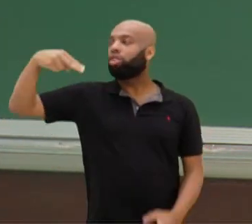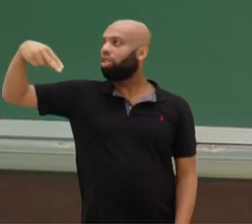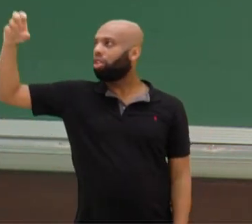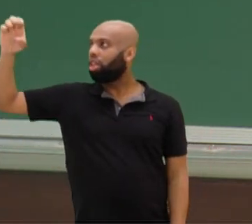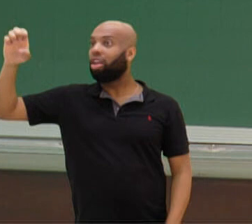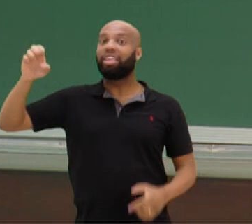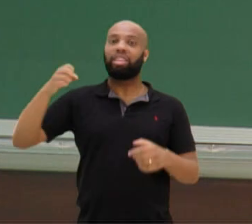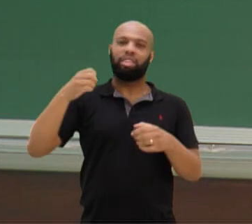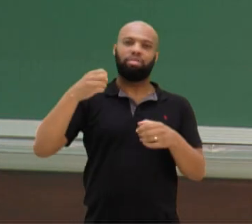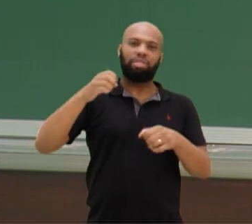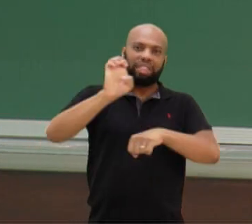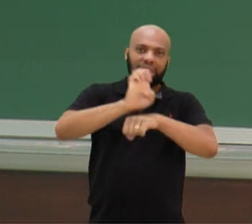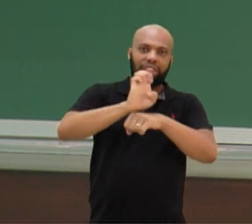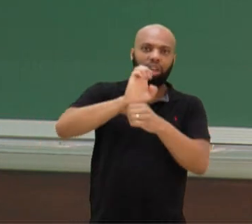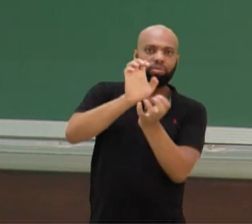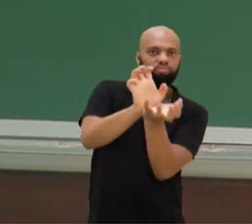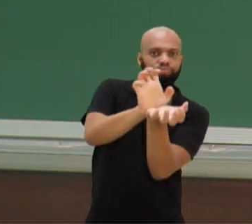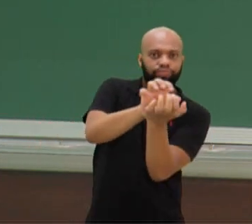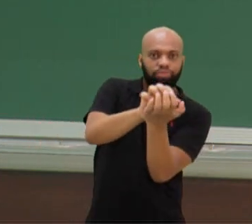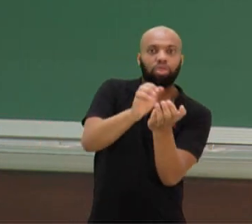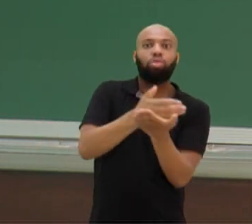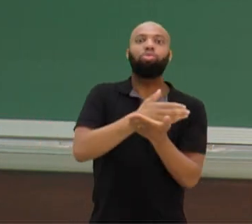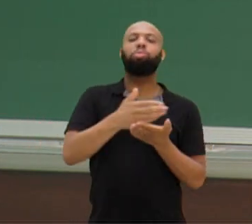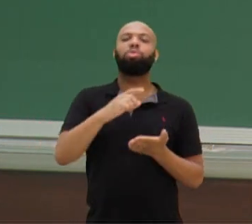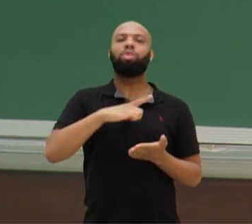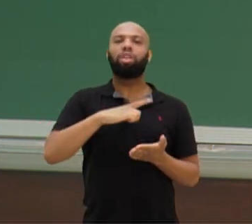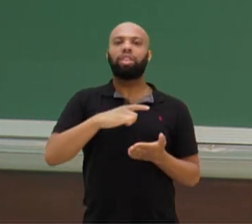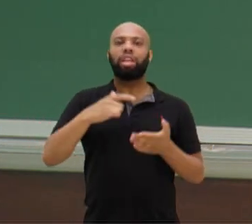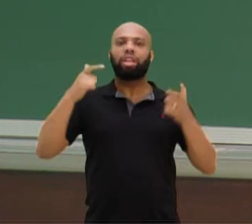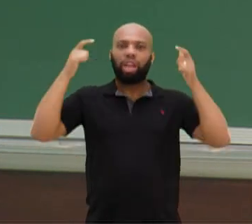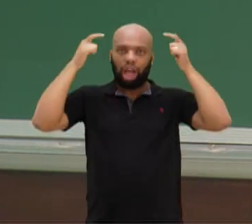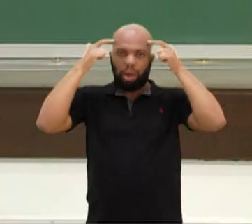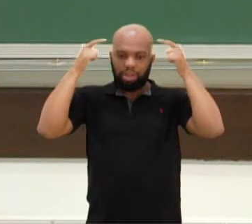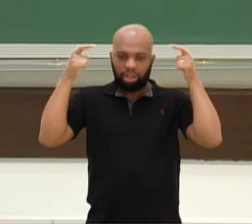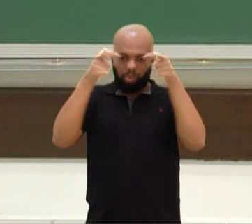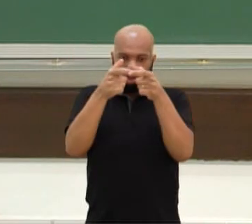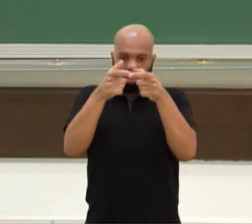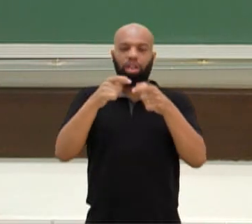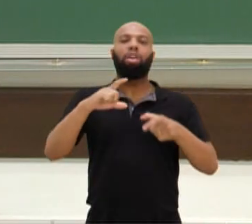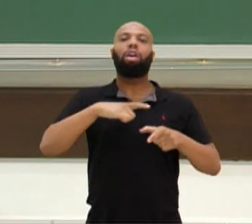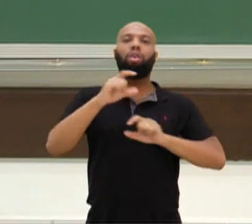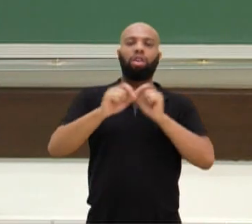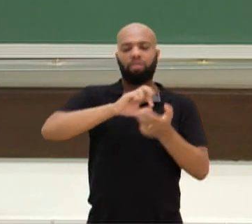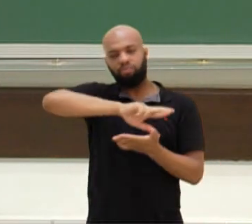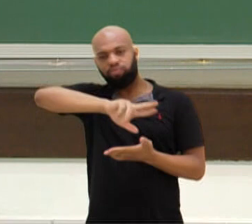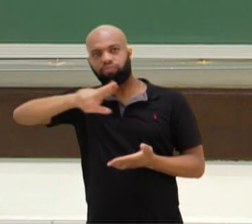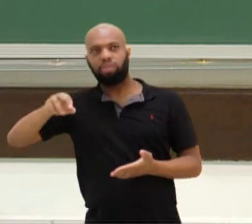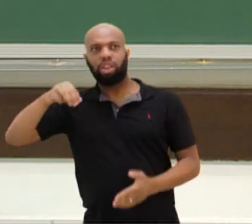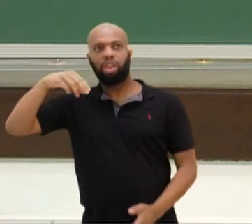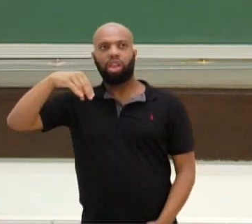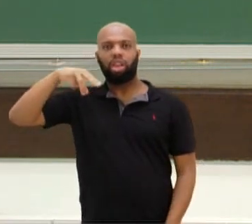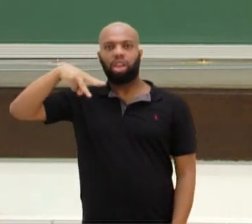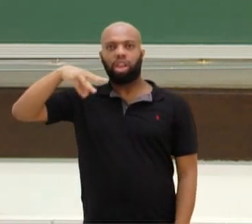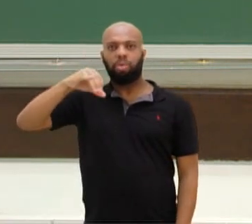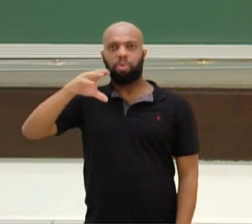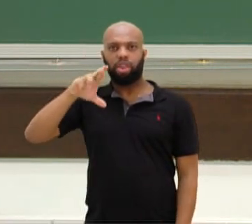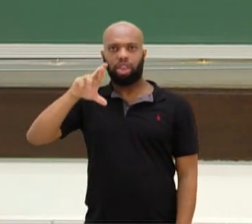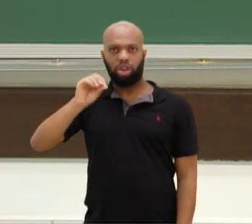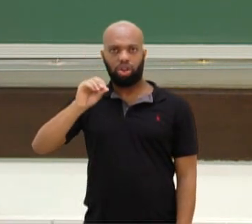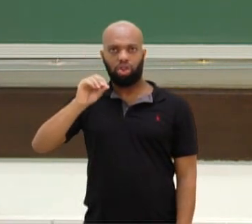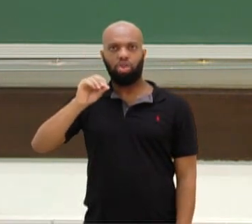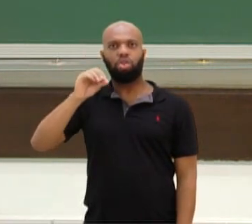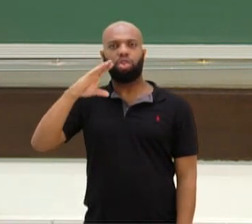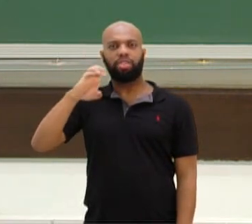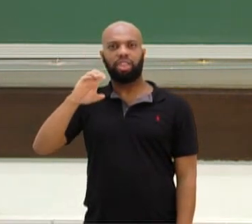ali, casos de microcefalia. Muitos casos numa mesma região. Microcefalia, gente, quer dizer que